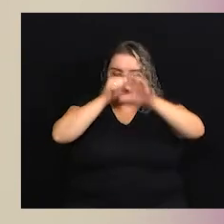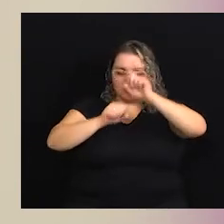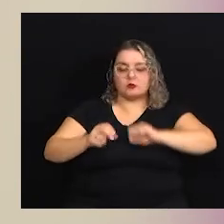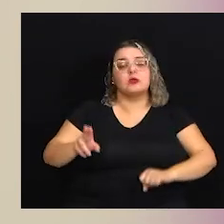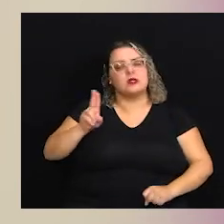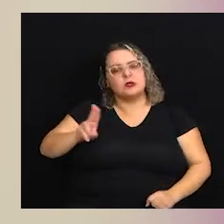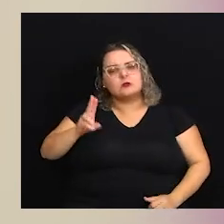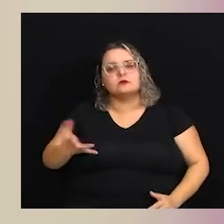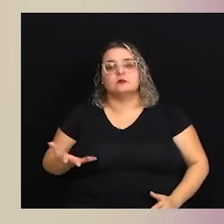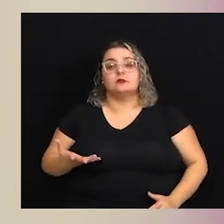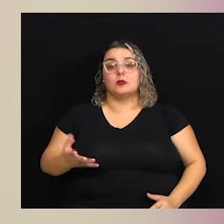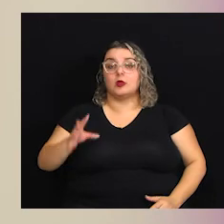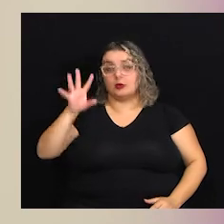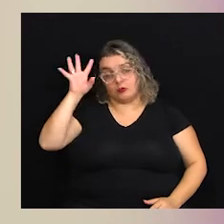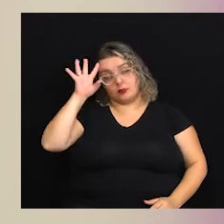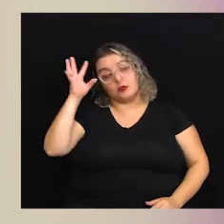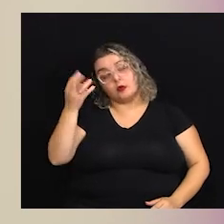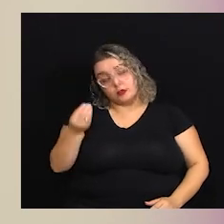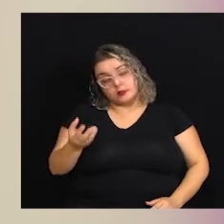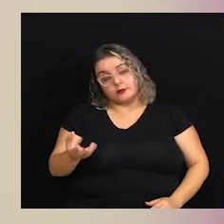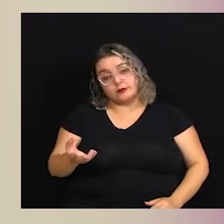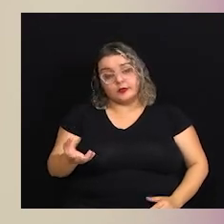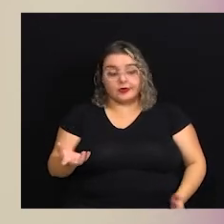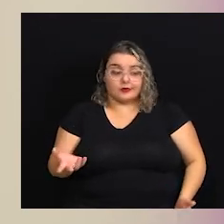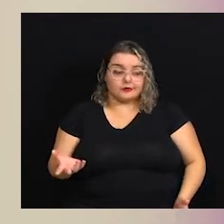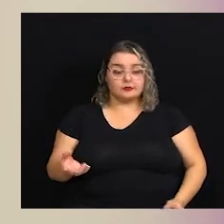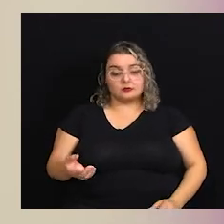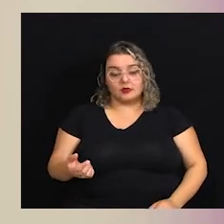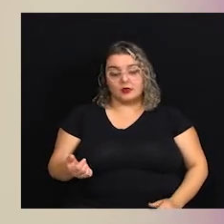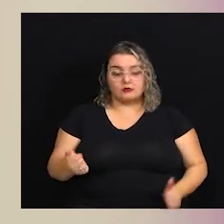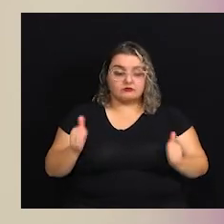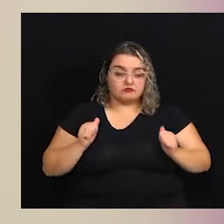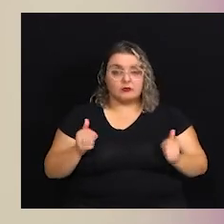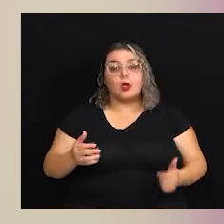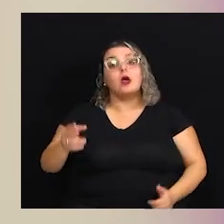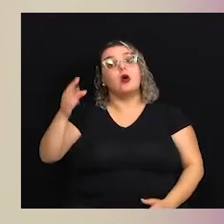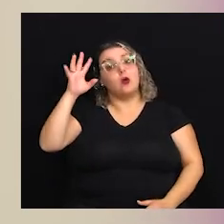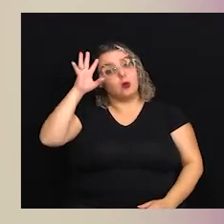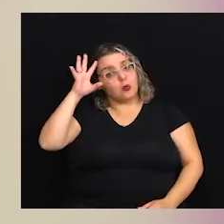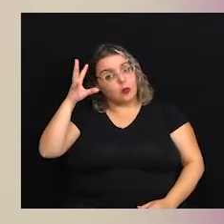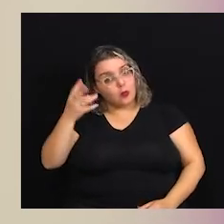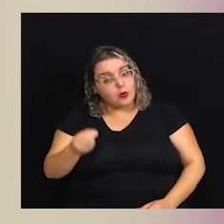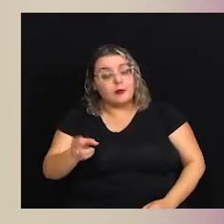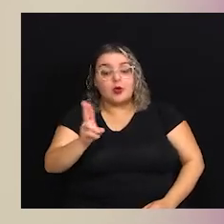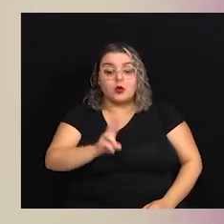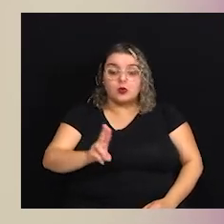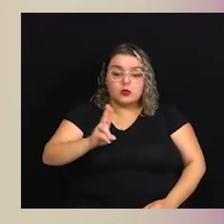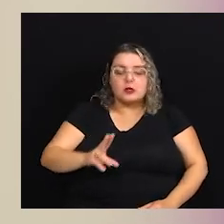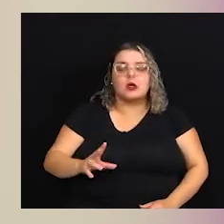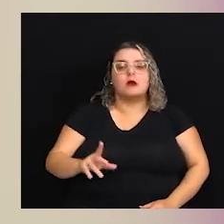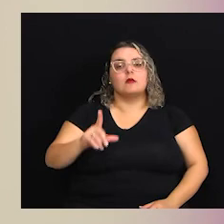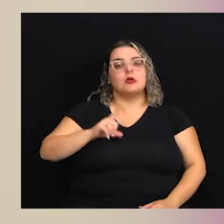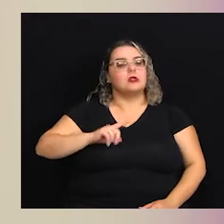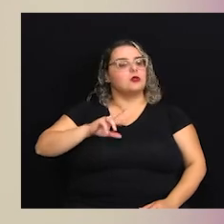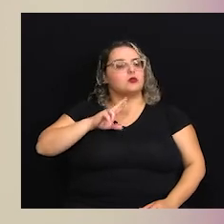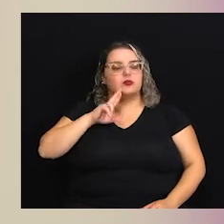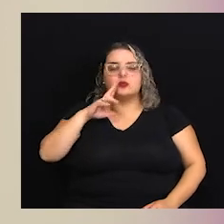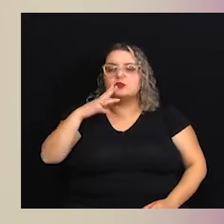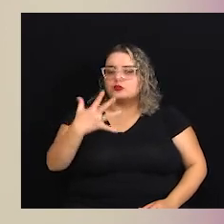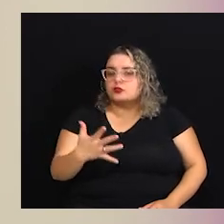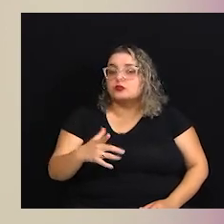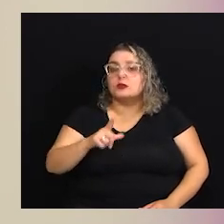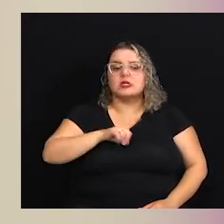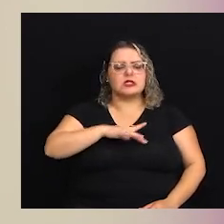de aplicar, porque conhecimento aplicado não adianta. Aplicar, você vai ter todos os resultados que você